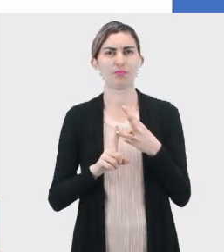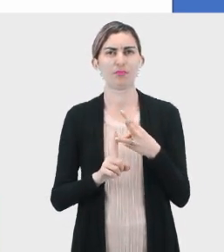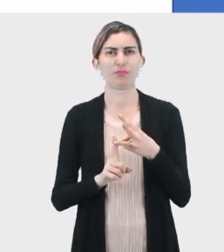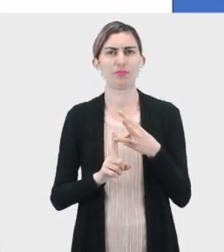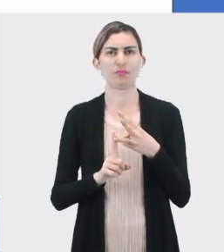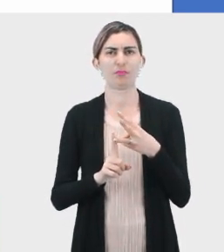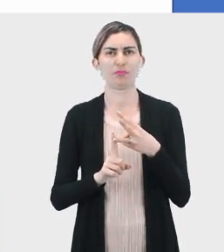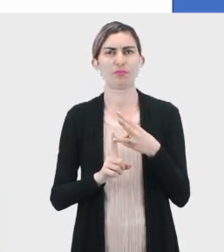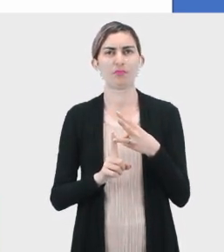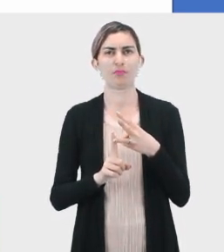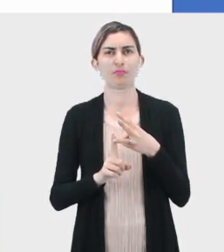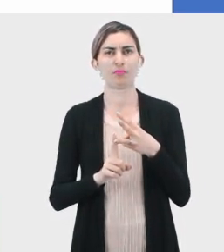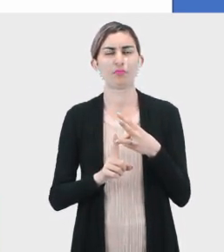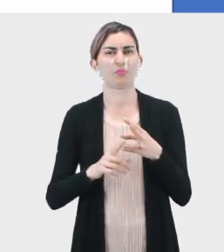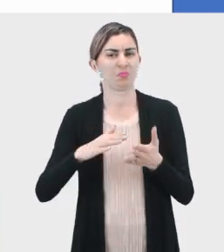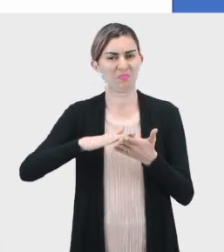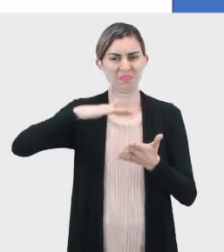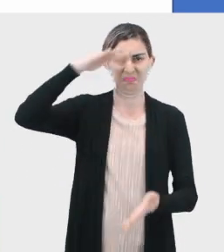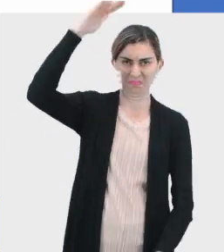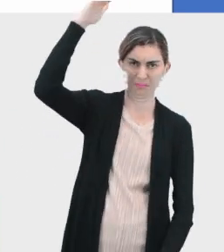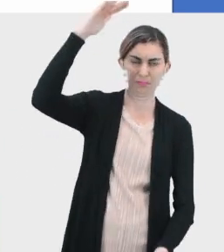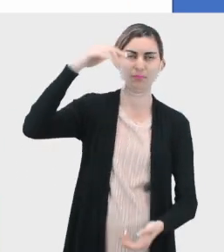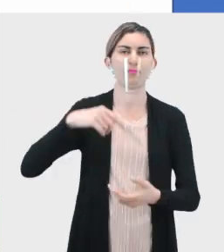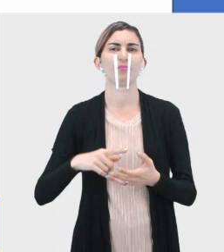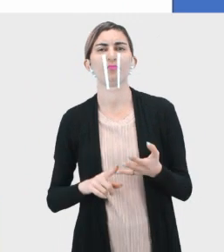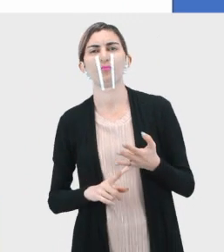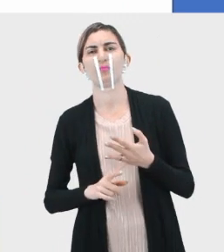Size, tamanho.